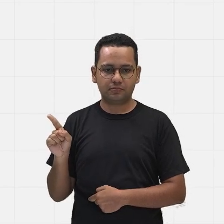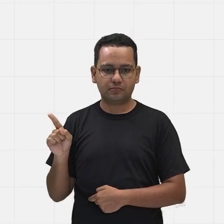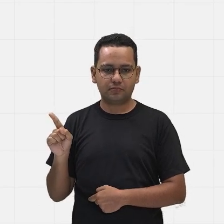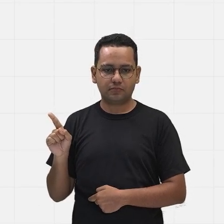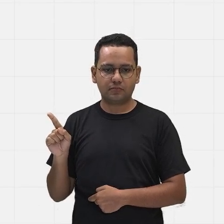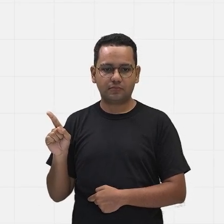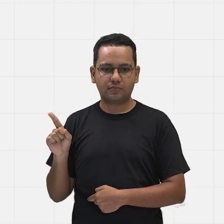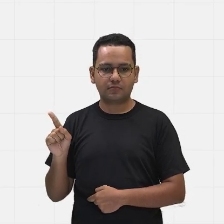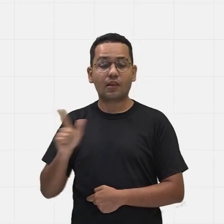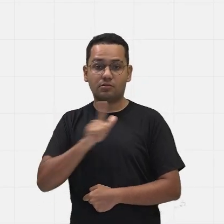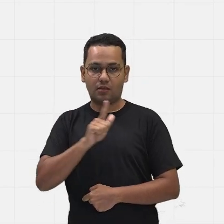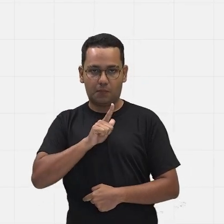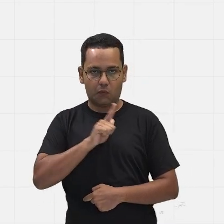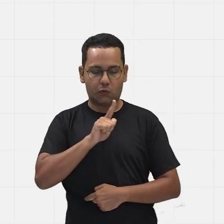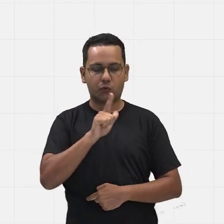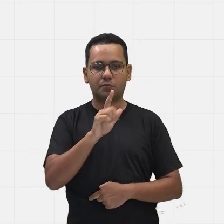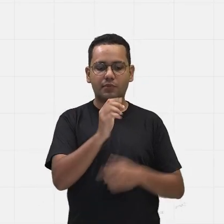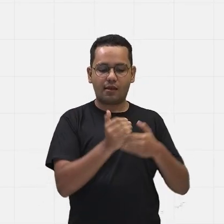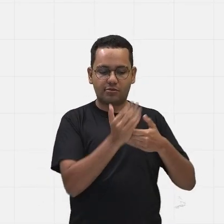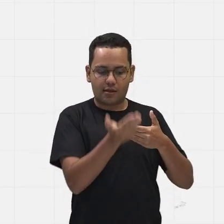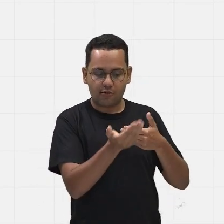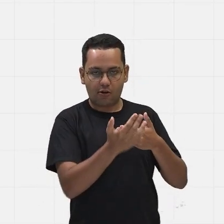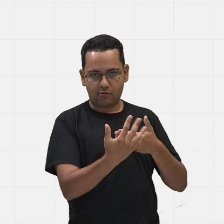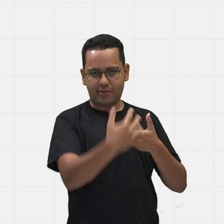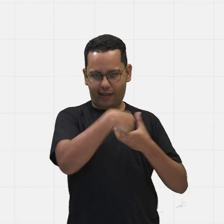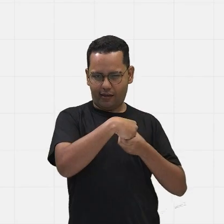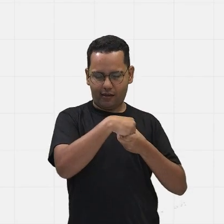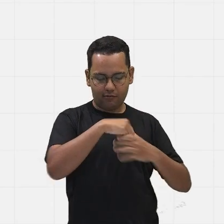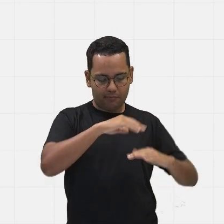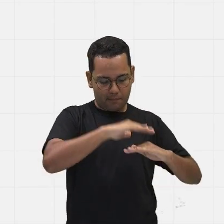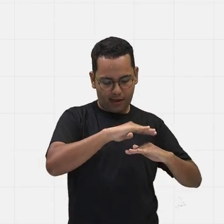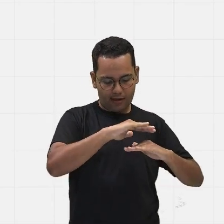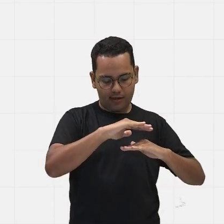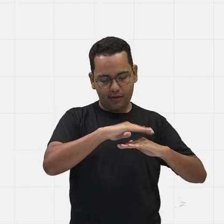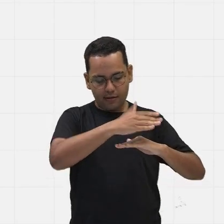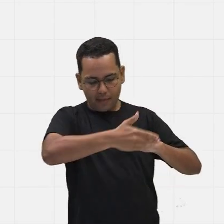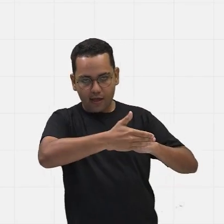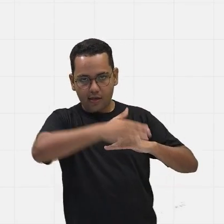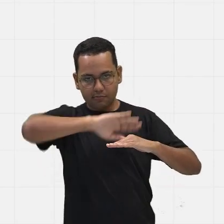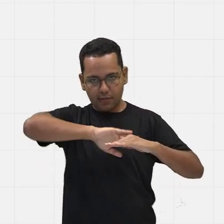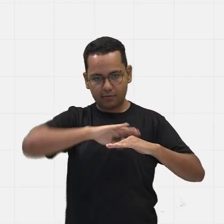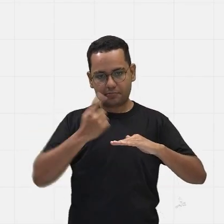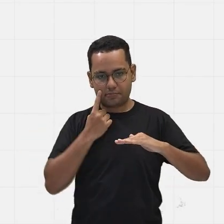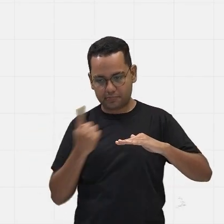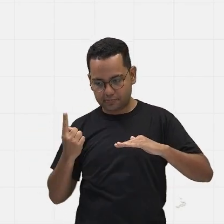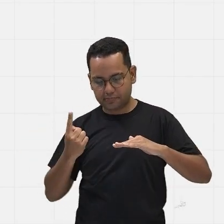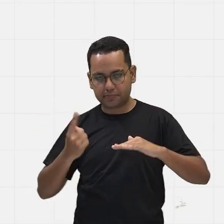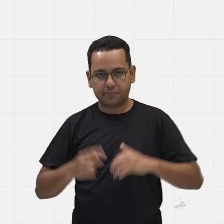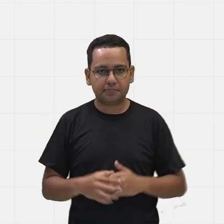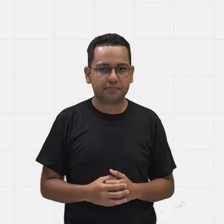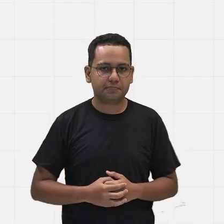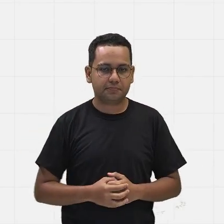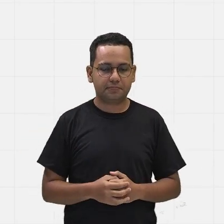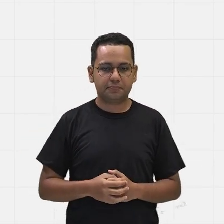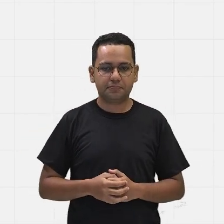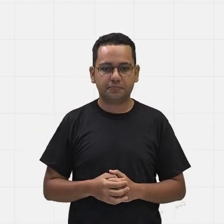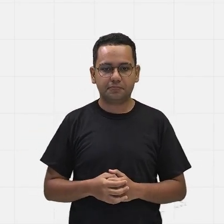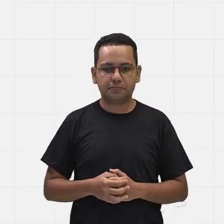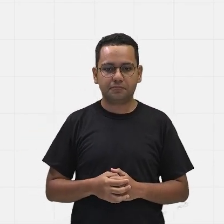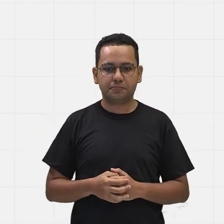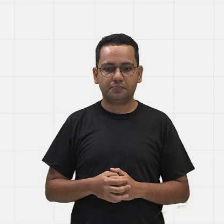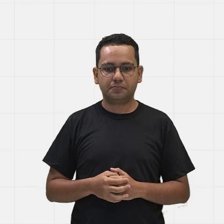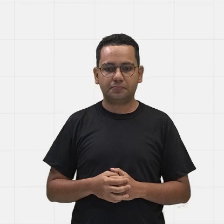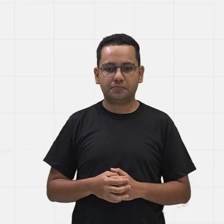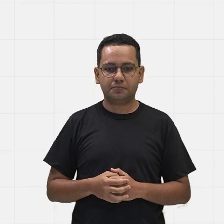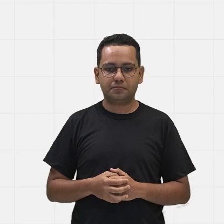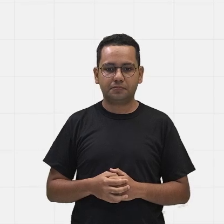traseira, né? E a lateral do aparelho IPTV Box. Temos também a parte traseira